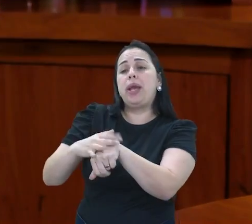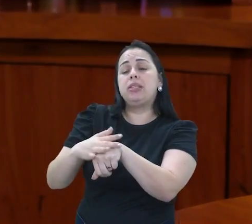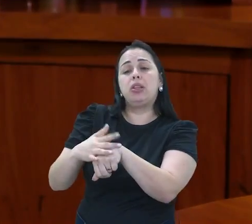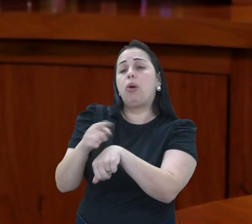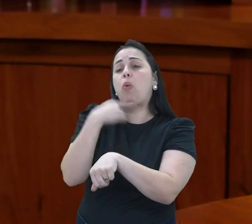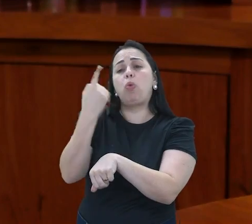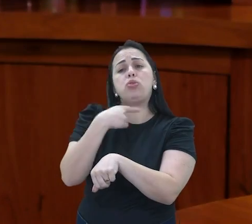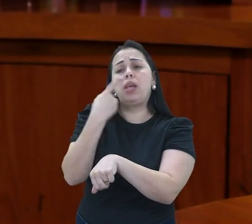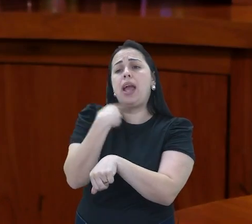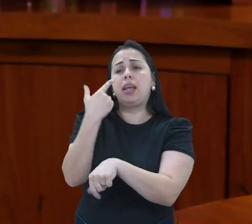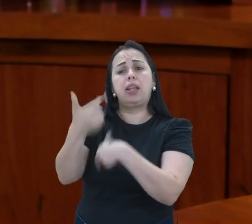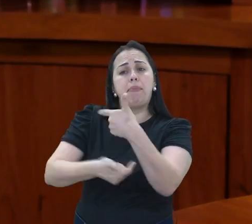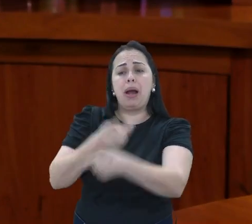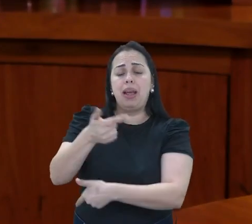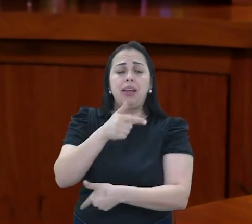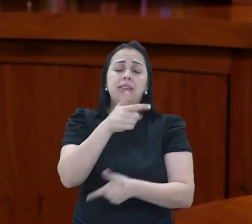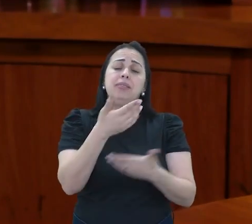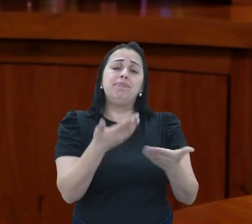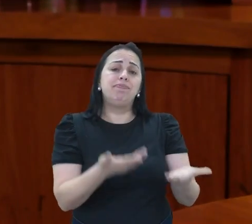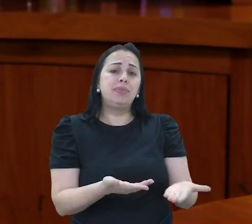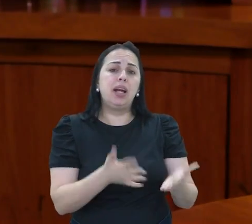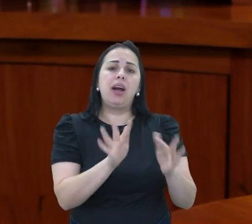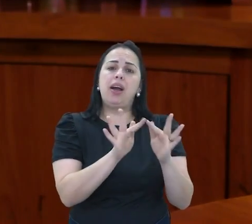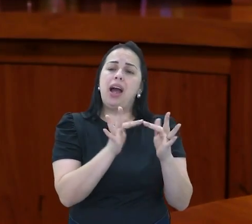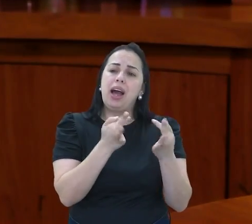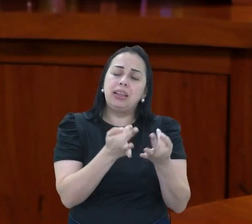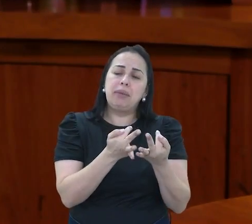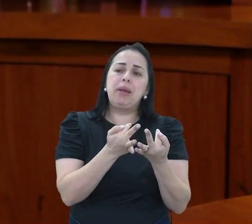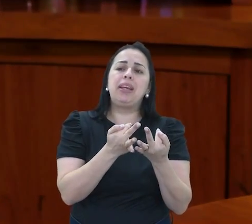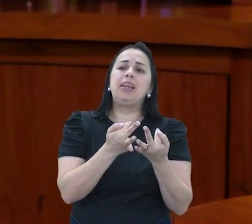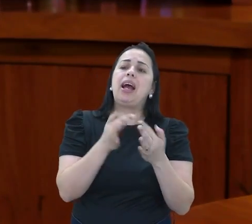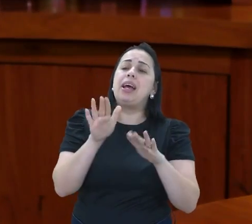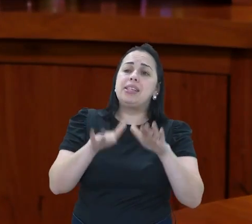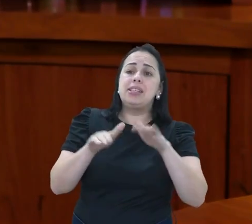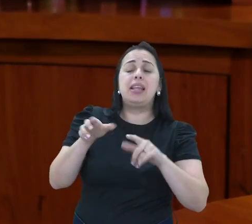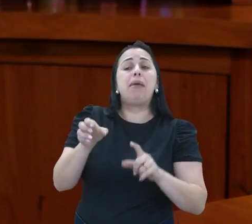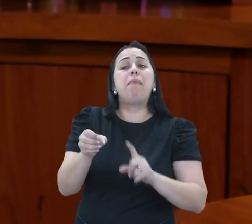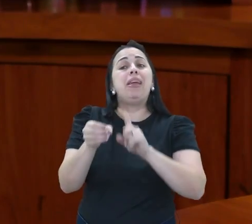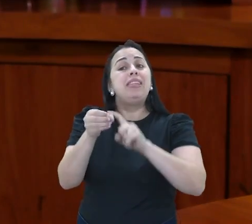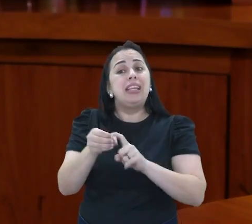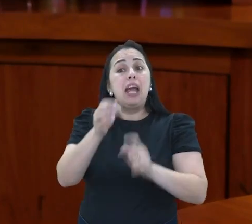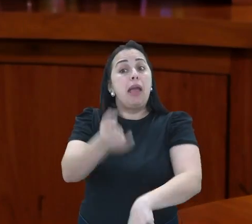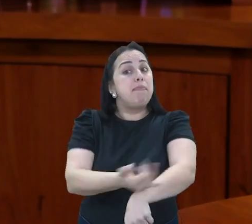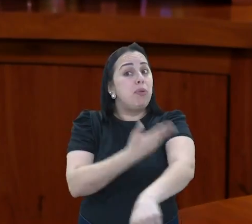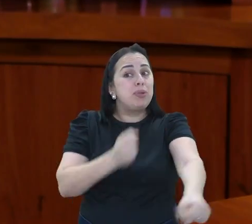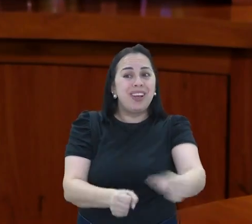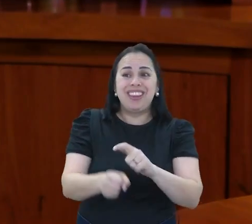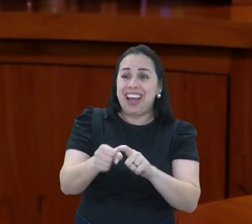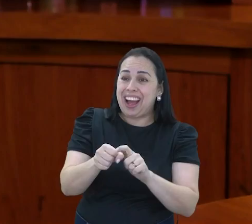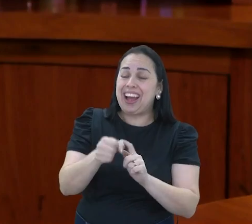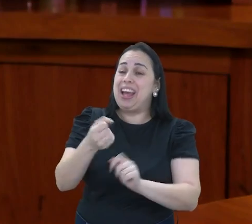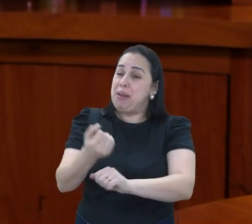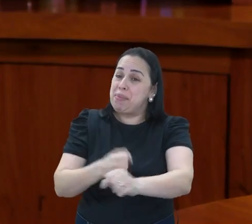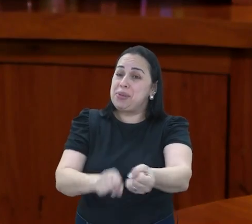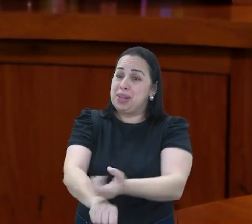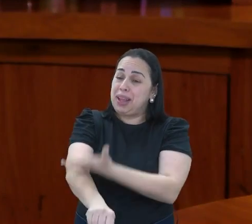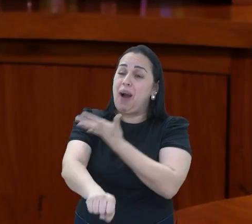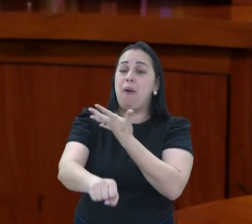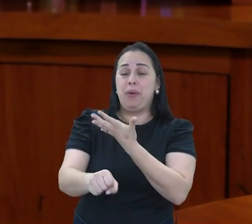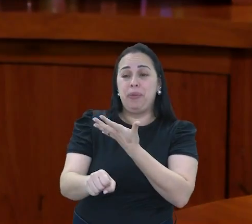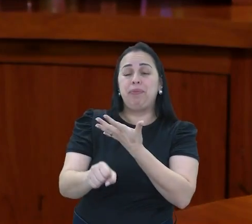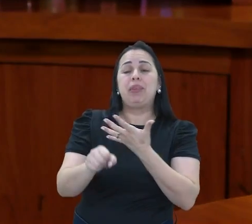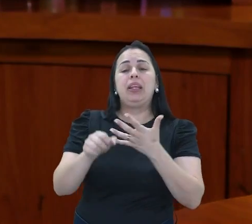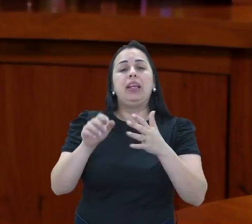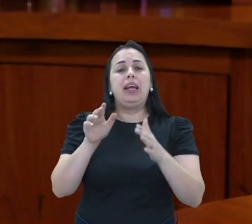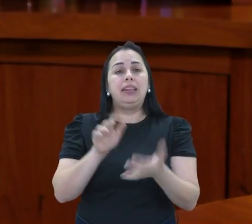sustento para casa, né, o esteio da família em termos emocionais. Então isso realmente